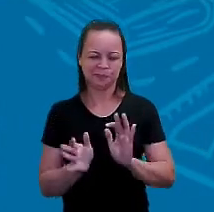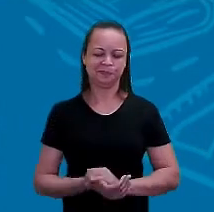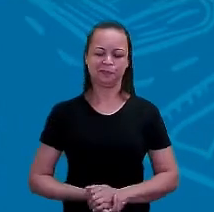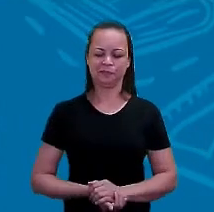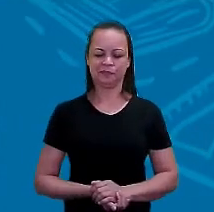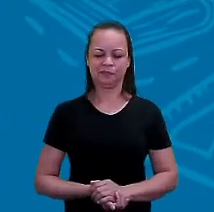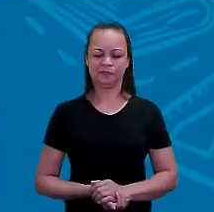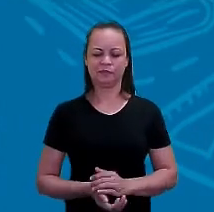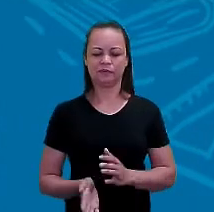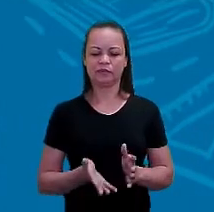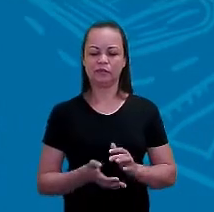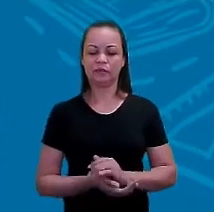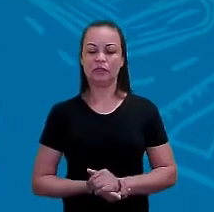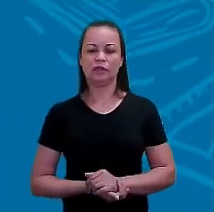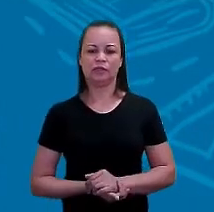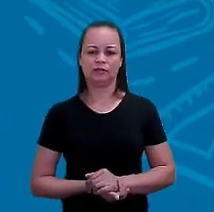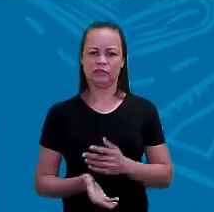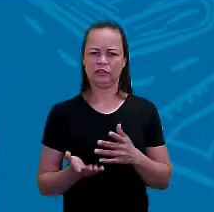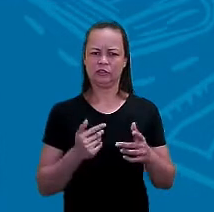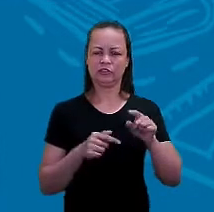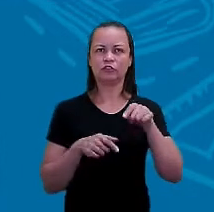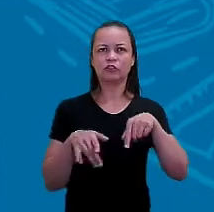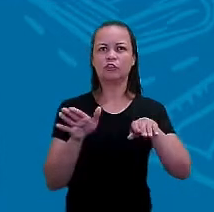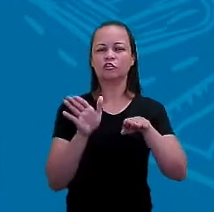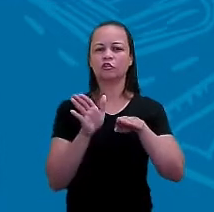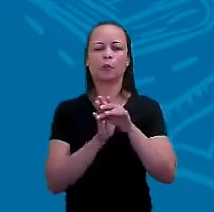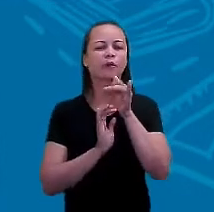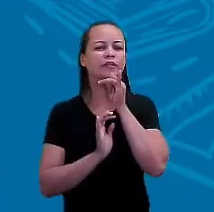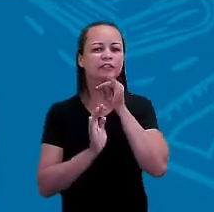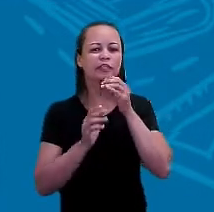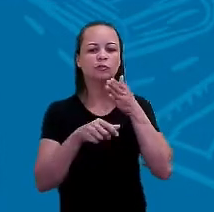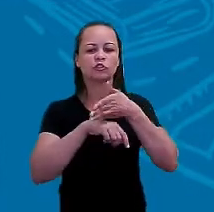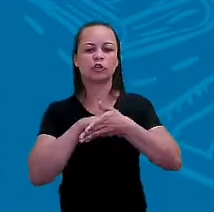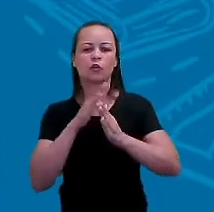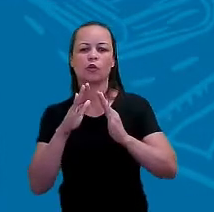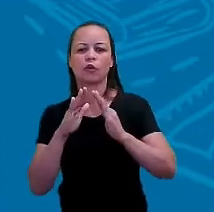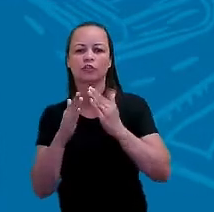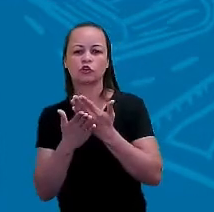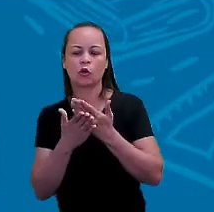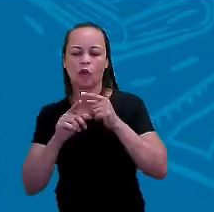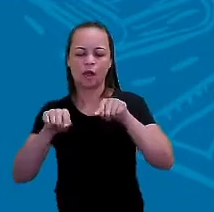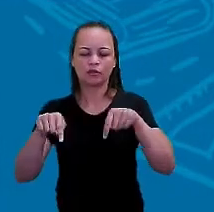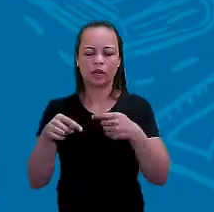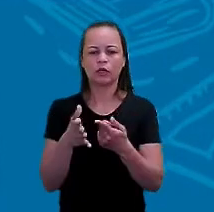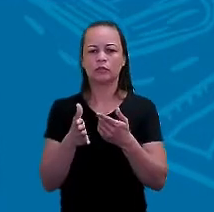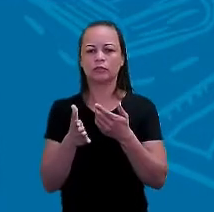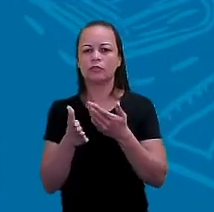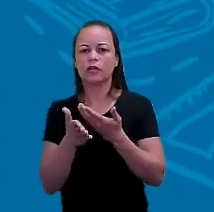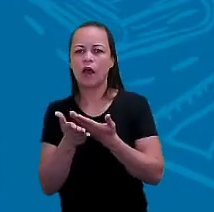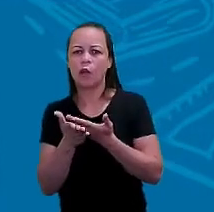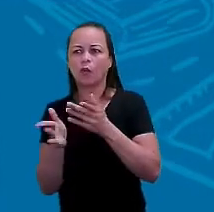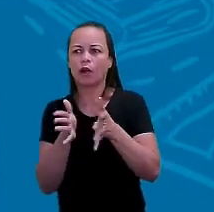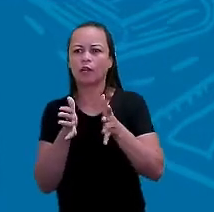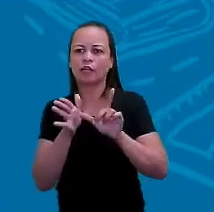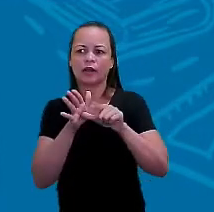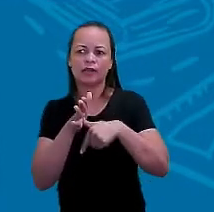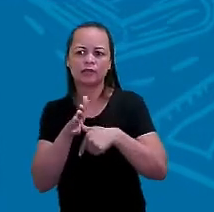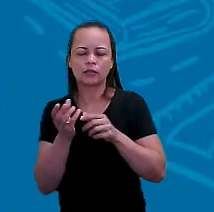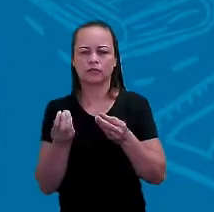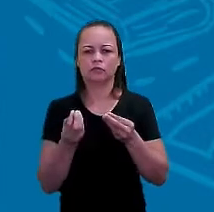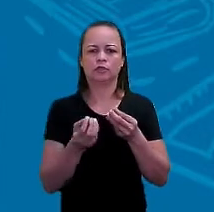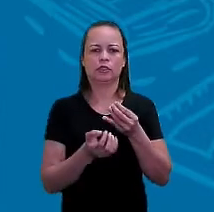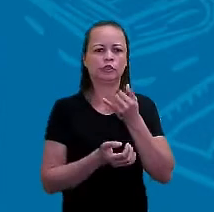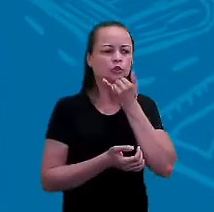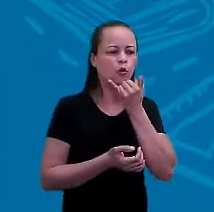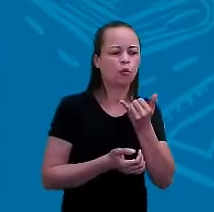am I late? Se você chegar atrasado na sala de aula, começou a aula, professor, excuse me, am I late? Já sente, eu acho isso alto